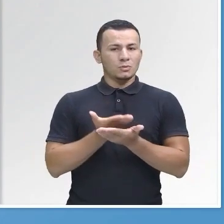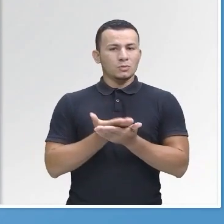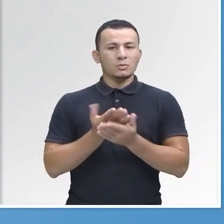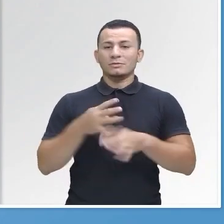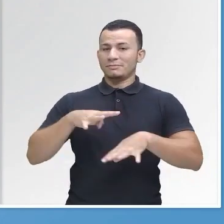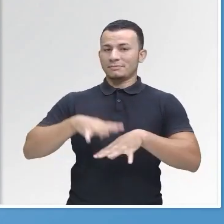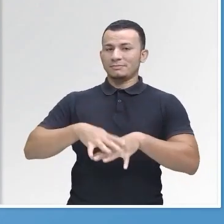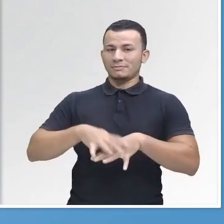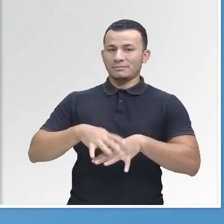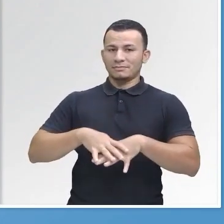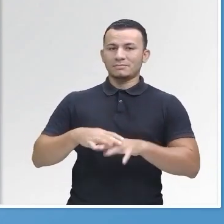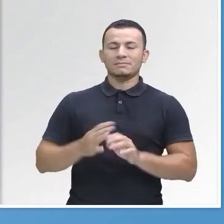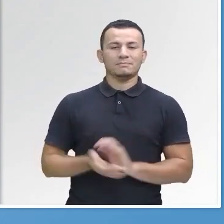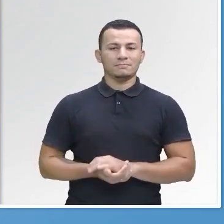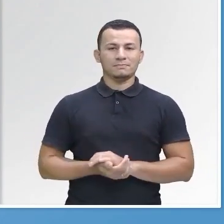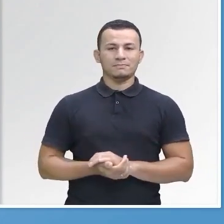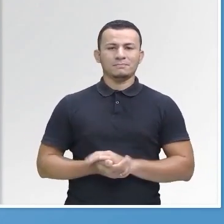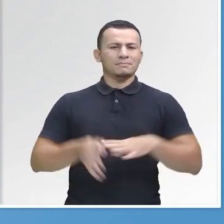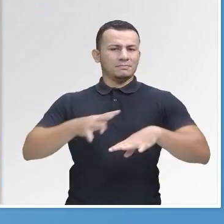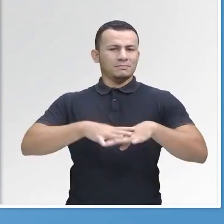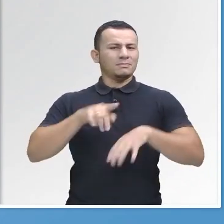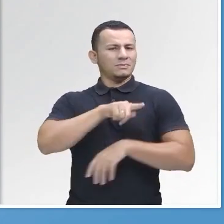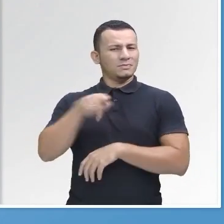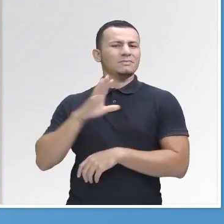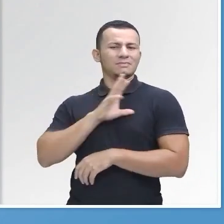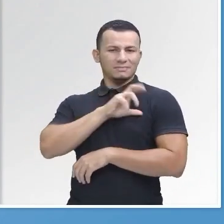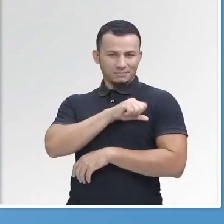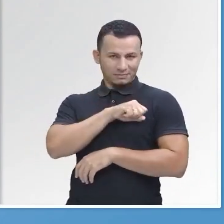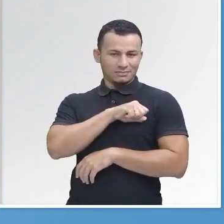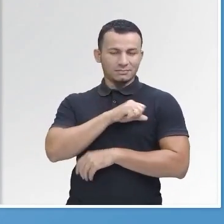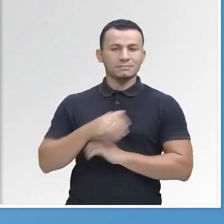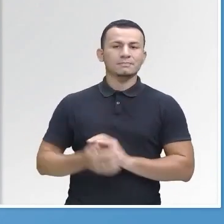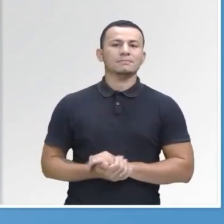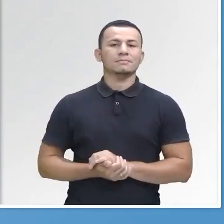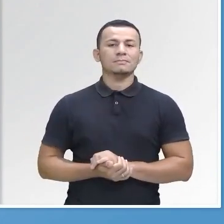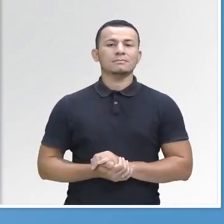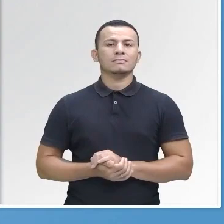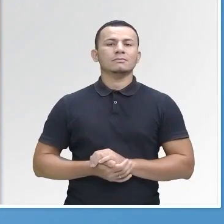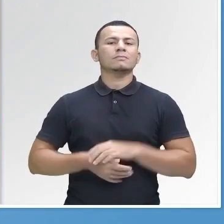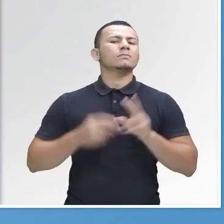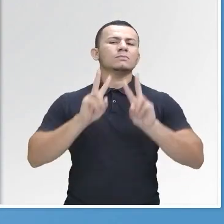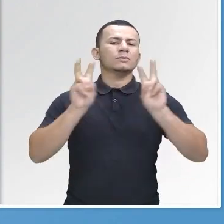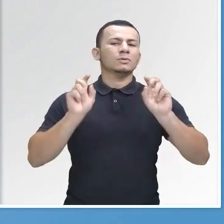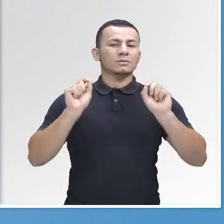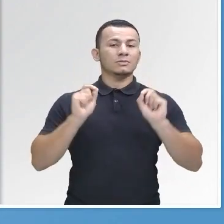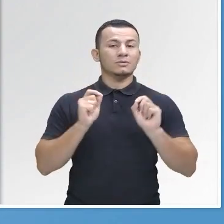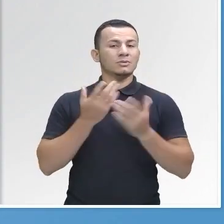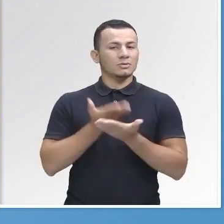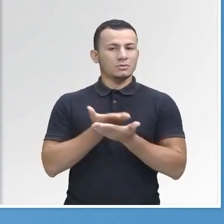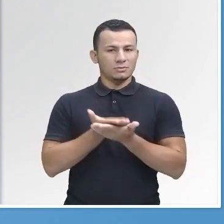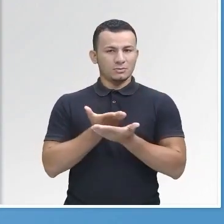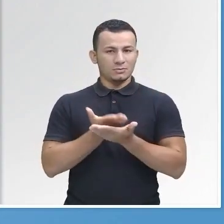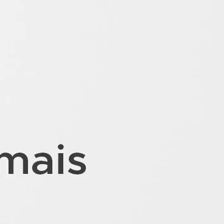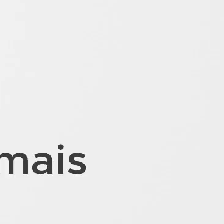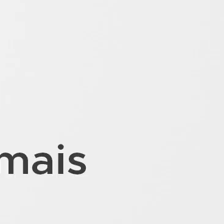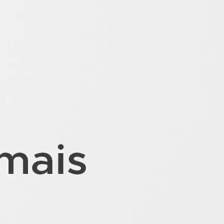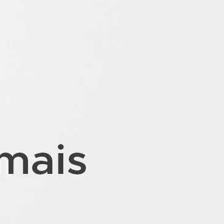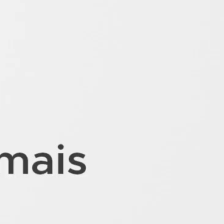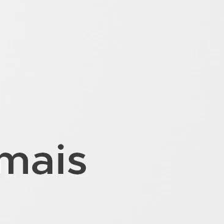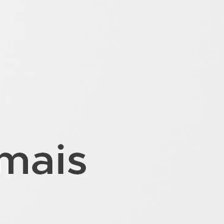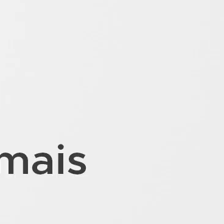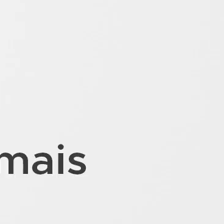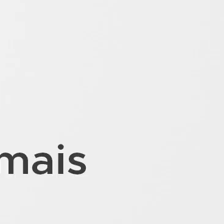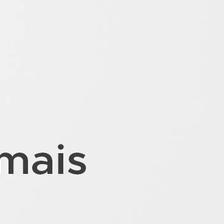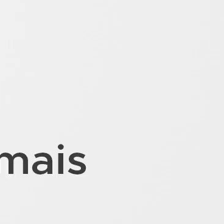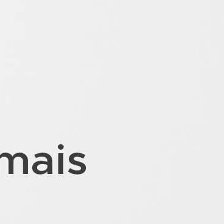de matemática. Isso mesmo, a matéria que você ama, adora. Muito bem, e vamos ver o que nós vamos ter hoje na nossa aula. De olho na tela.